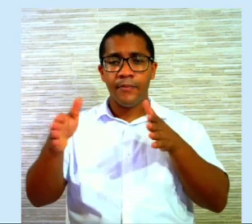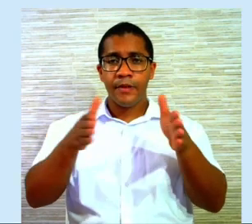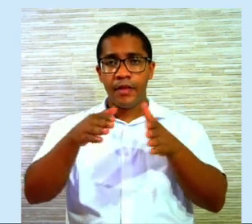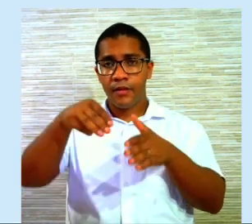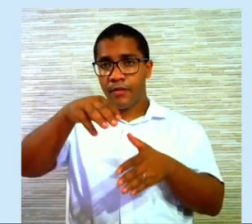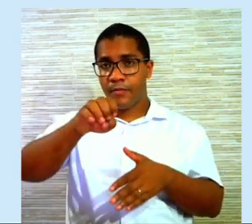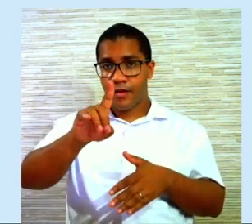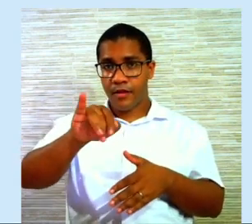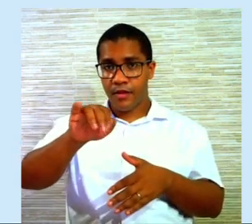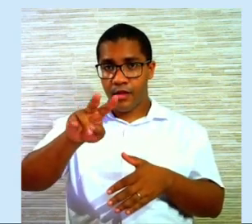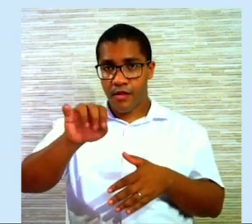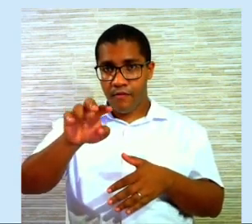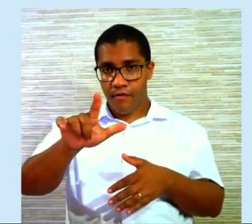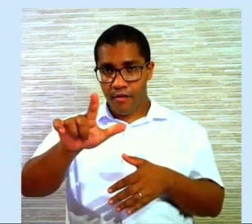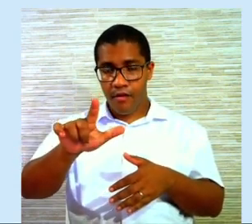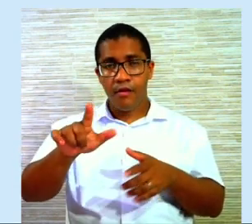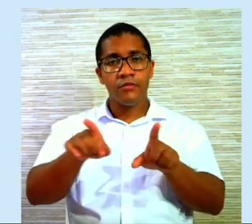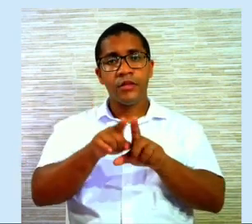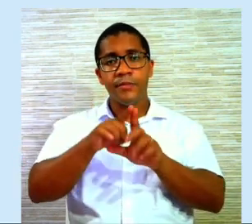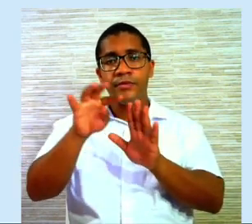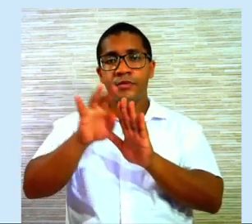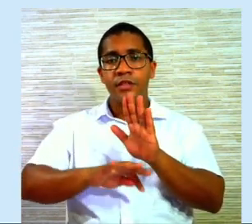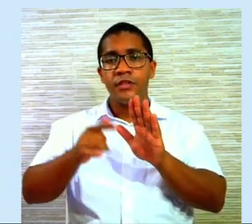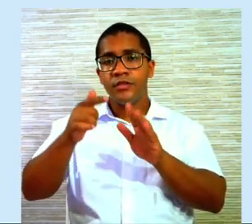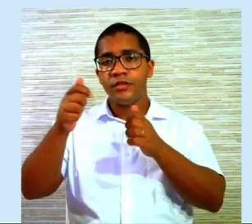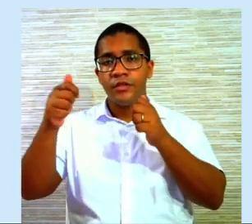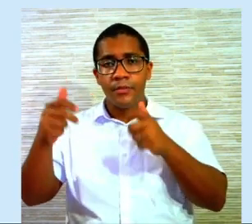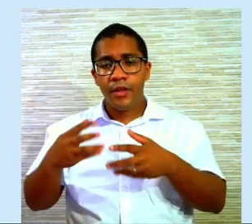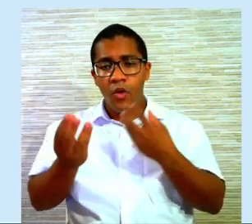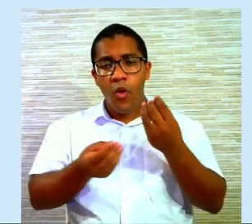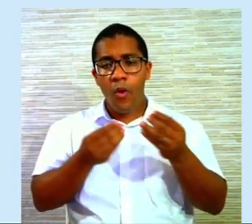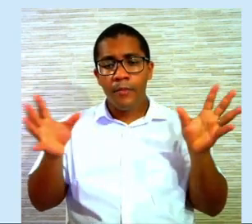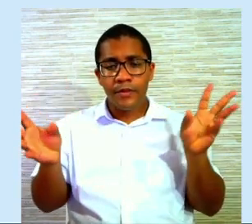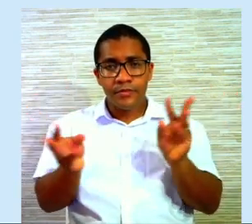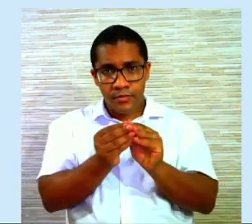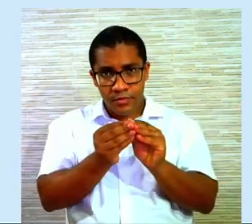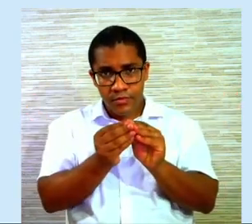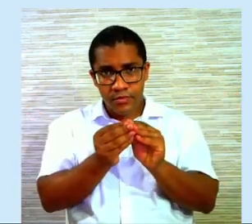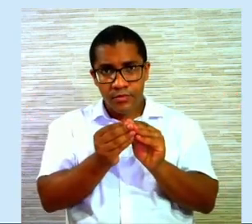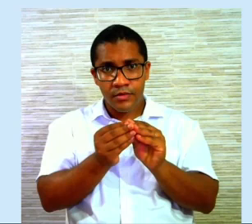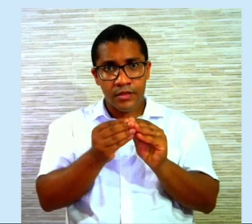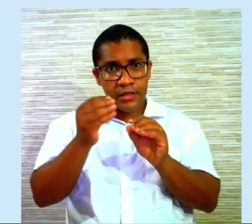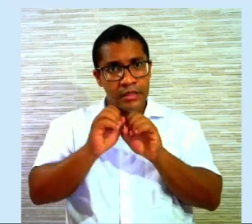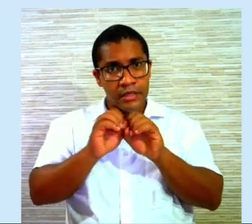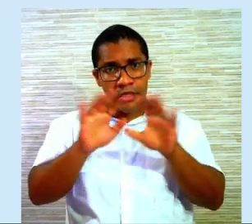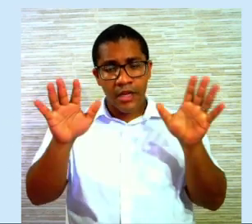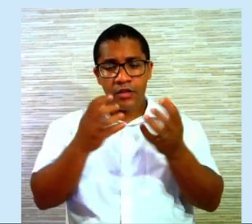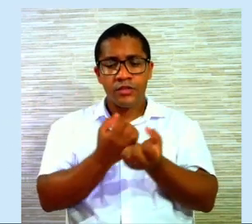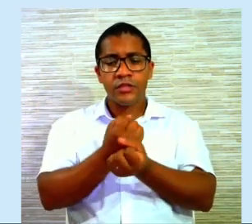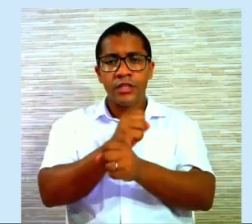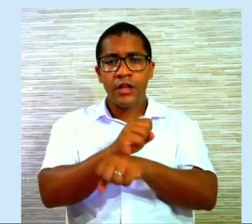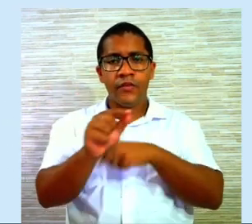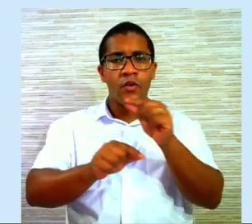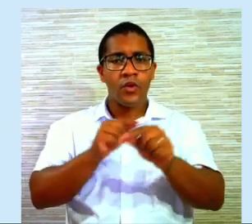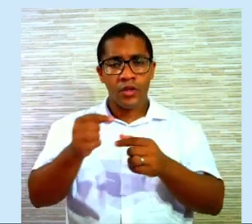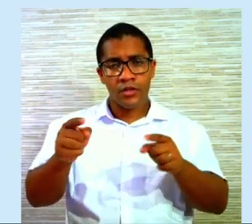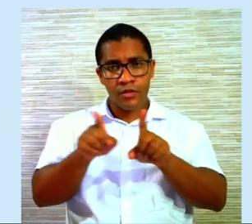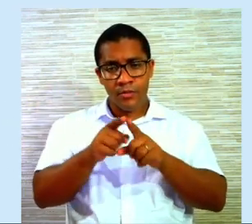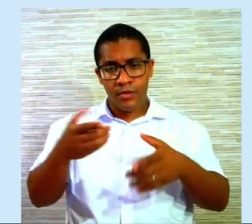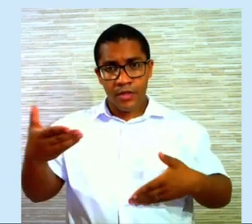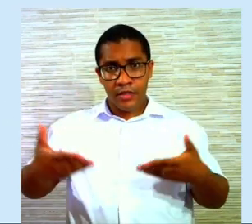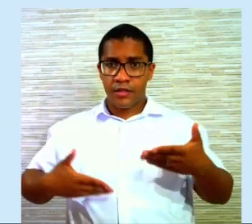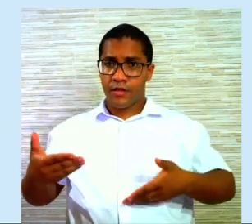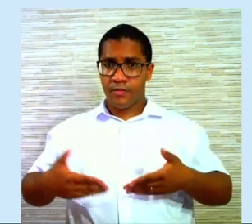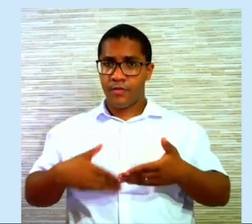período medieval. O outro texto vai falar um pouco, dá uma definição clara aí de escravidão e servidão